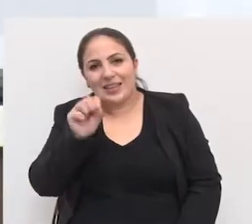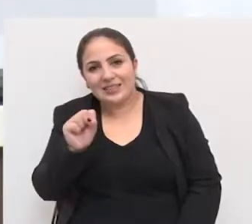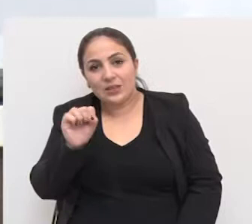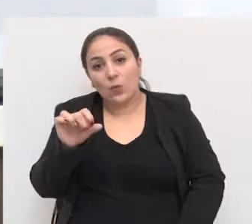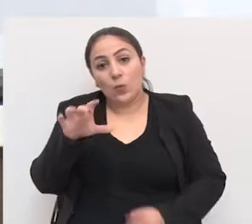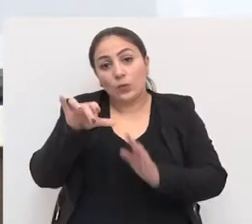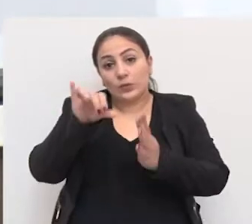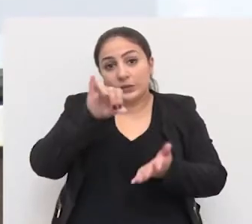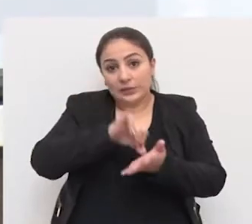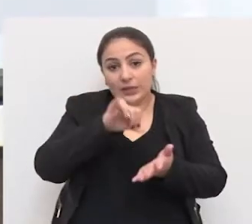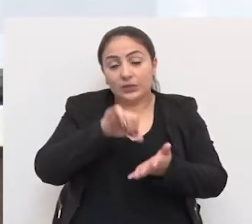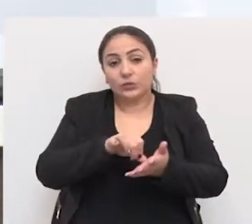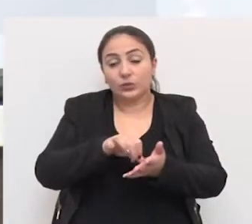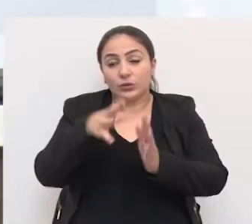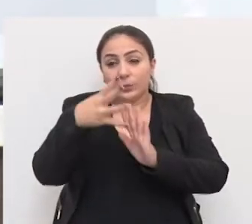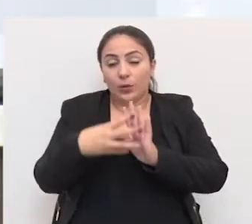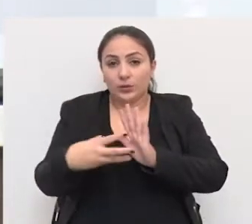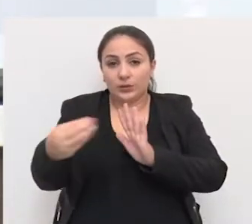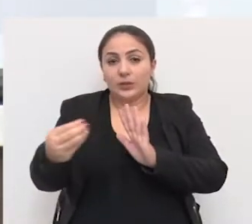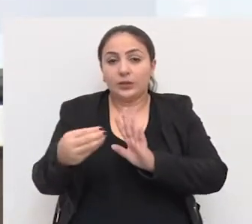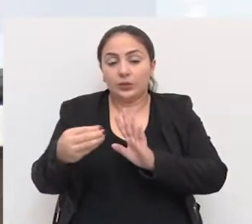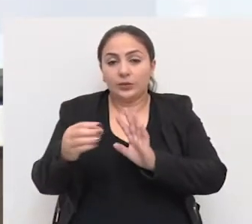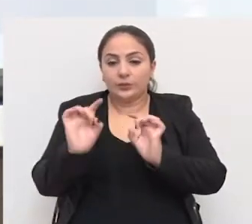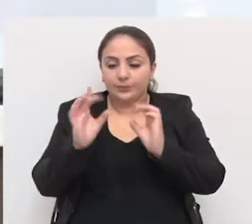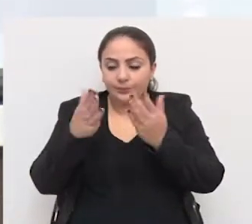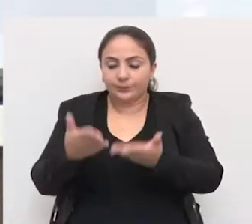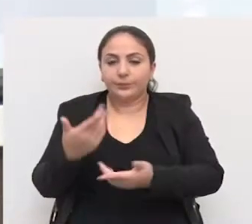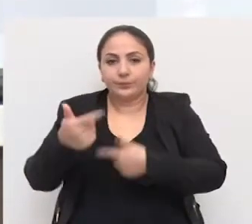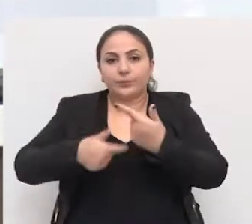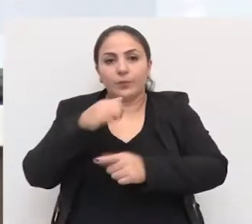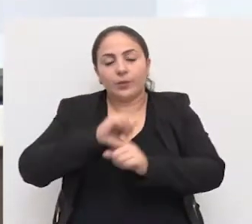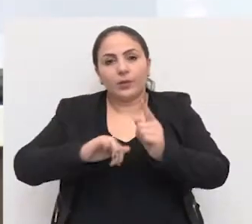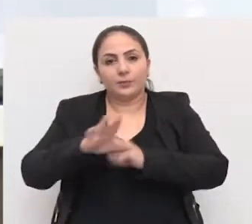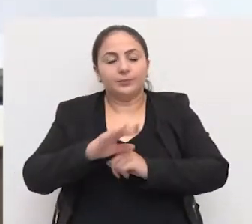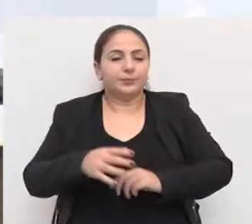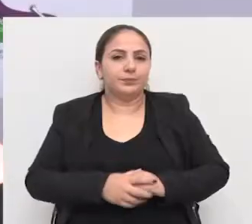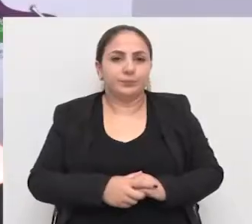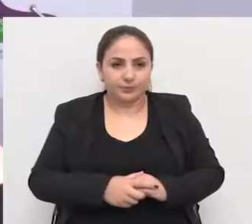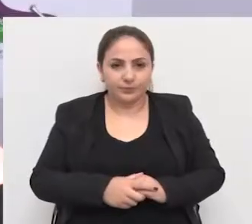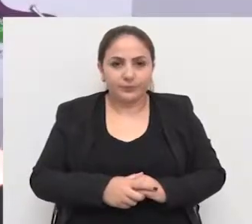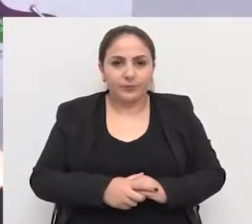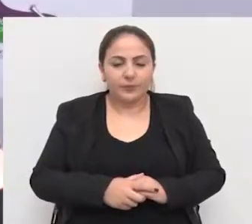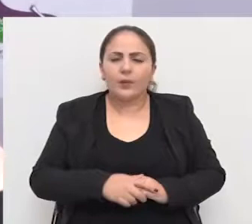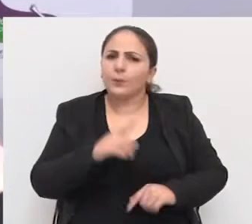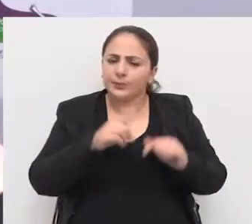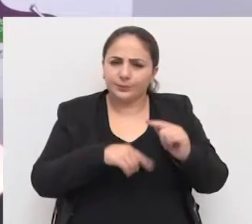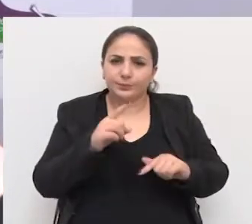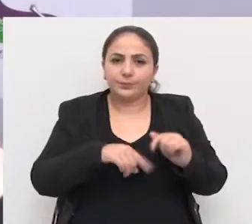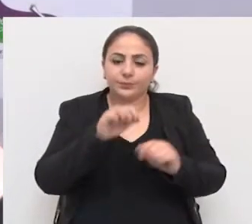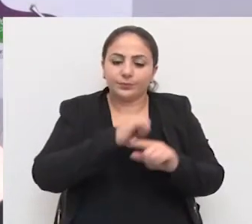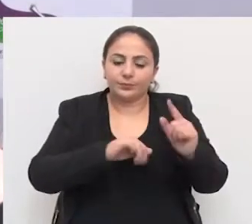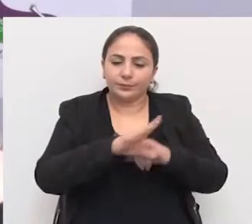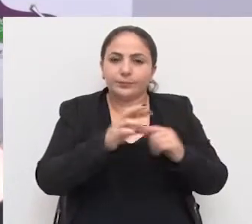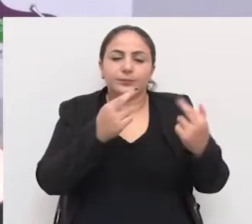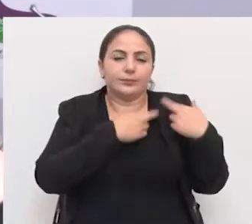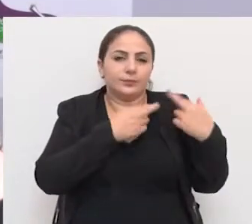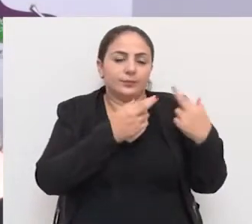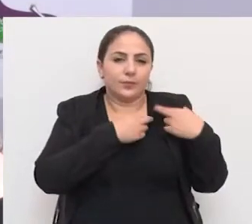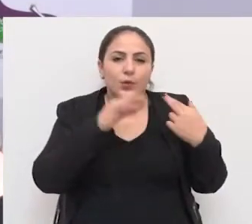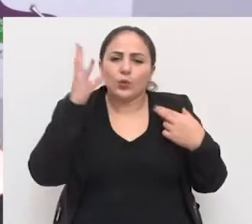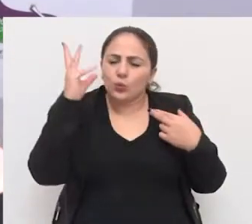um centro de referência especializado em assistência social. É um equipamento social